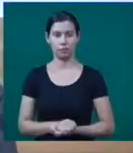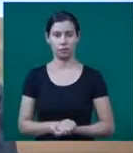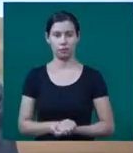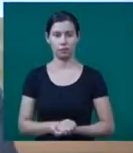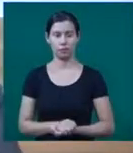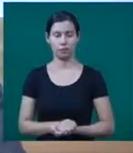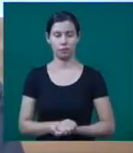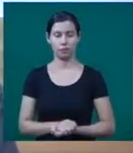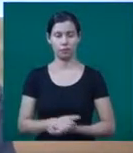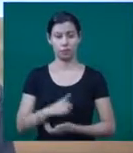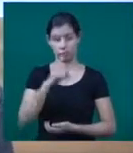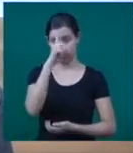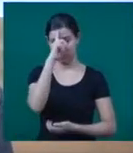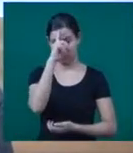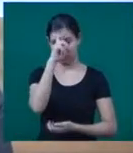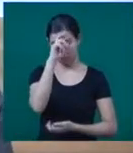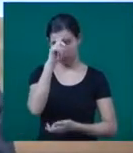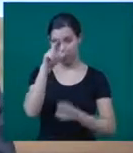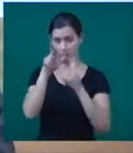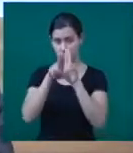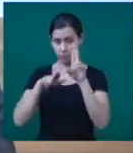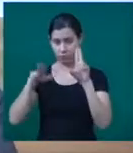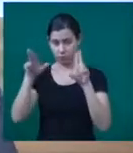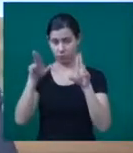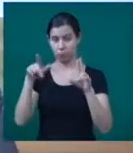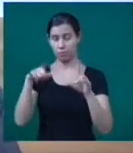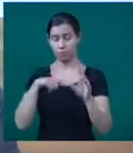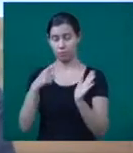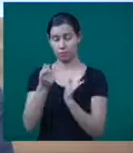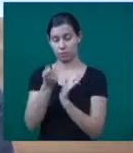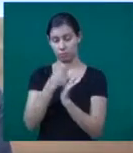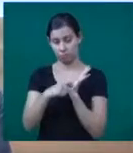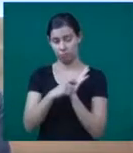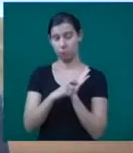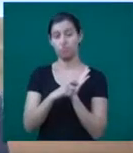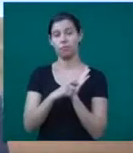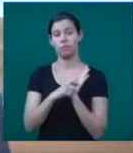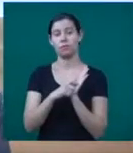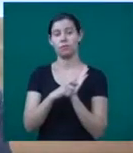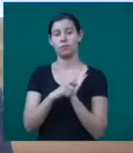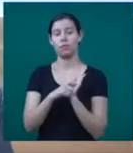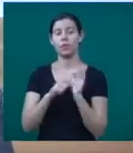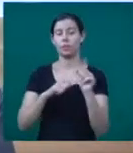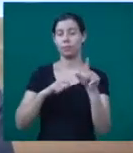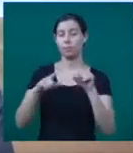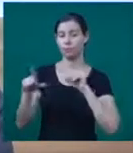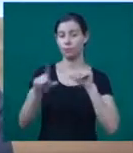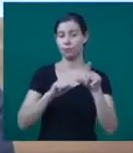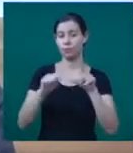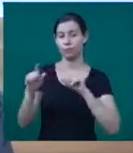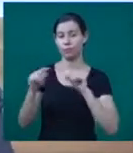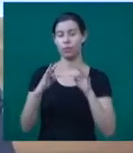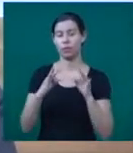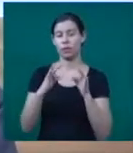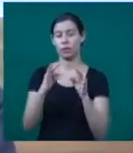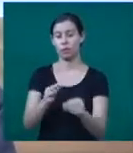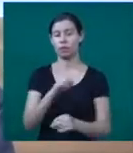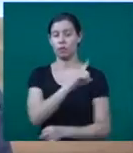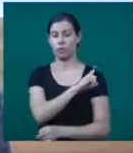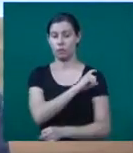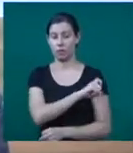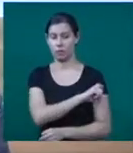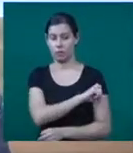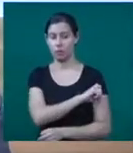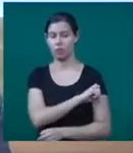O Hospital de Clínicas da UFF está com inscrições abertas para o processo seletivo para o cargo de técnico de enfermagem. São 3 vagas